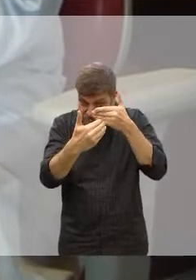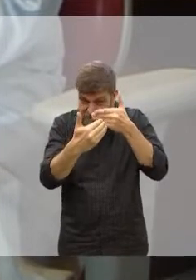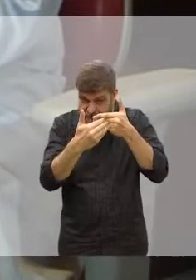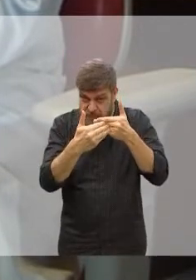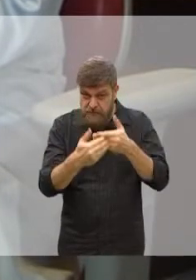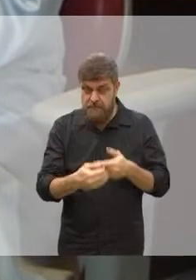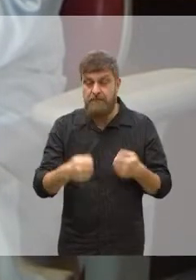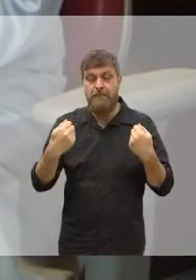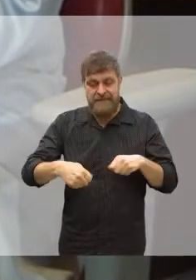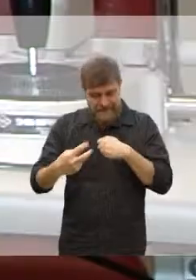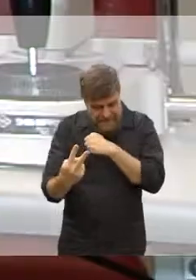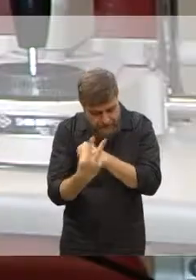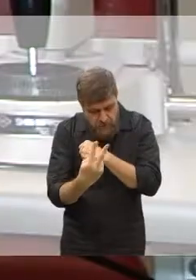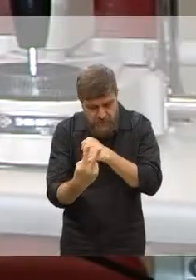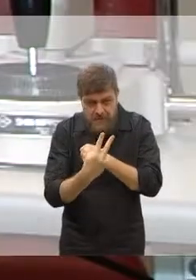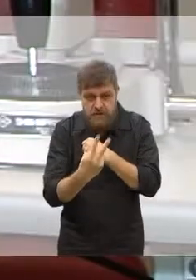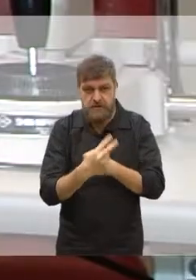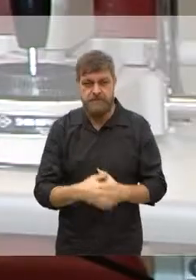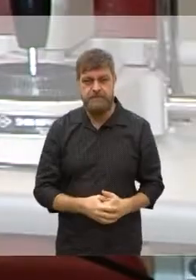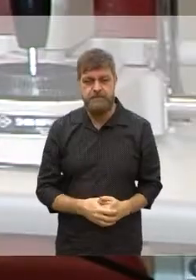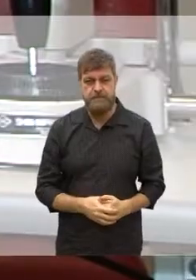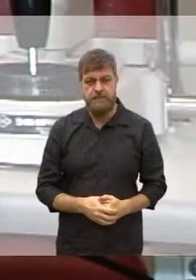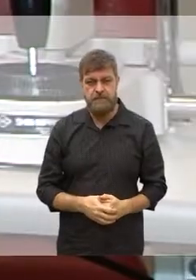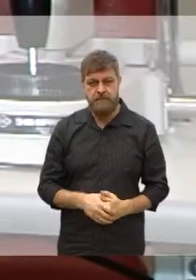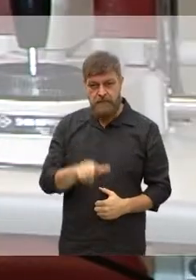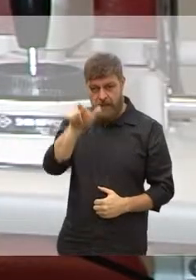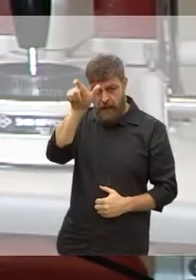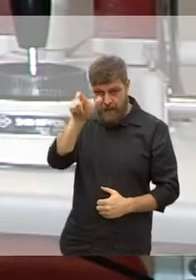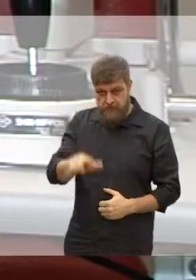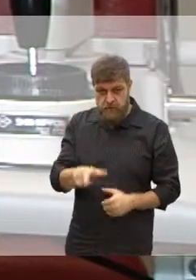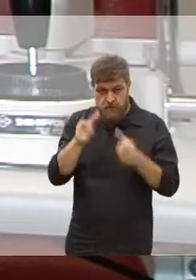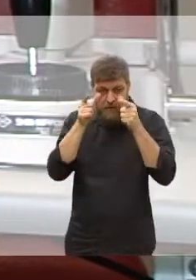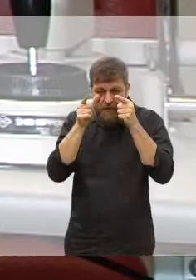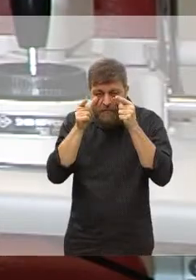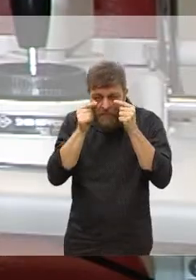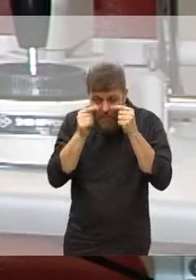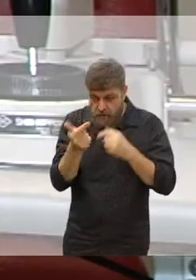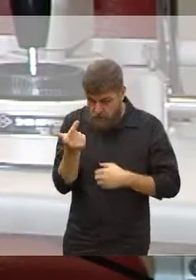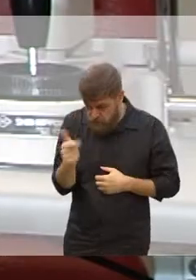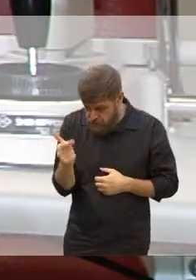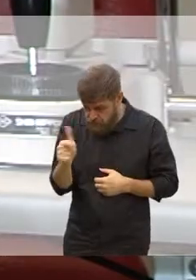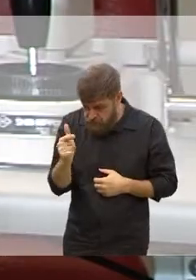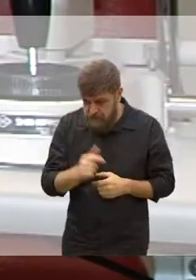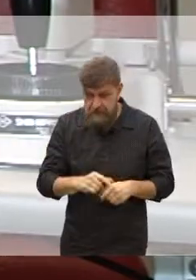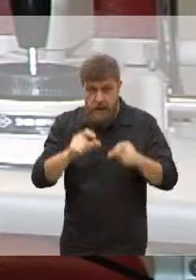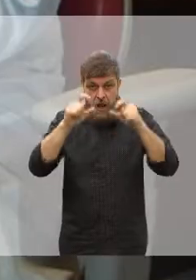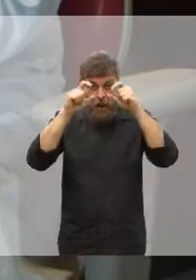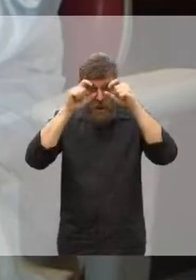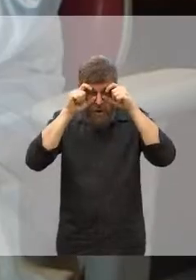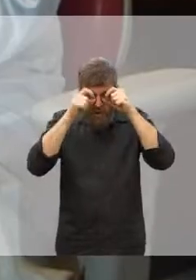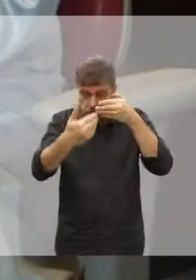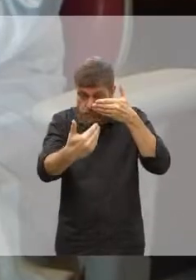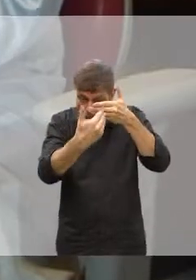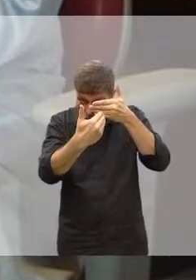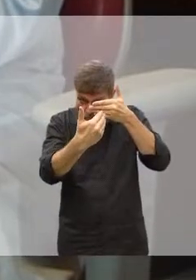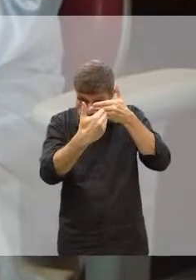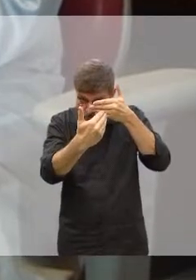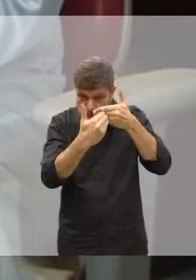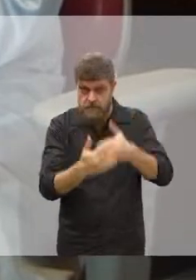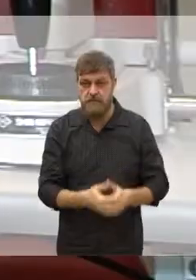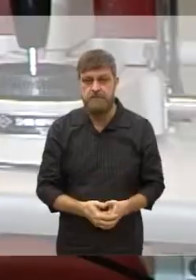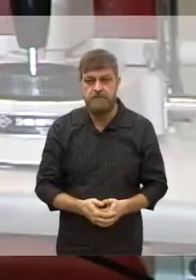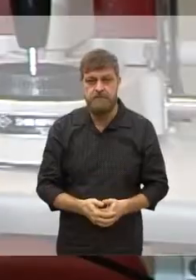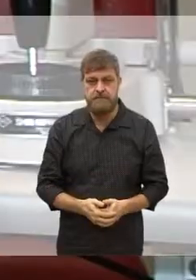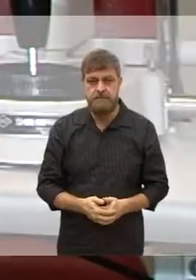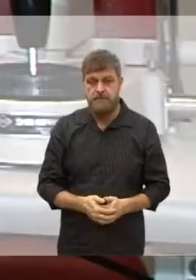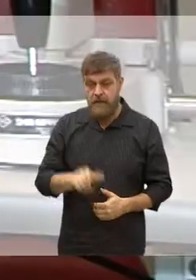proteção é necessária. Então, para quem não tem o problema do grau, deveria usar o óculos somente com o filtro? Sim, mesmo para